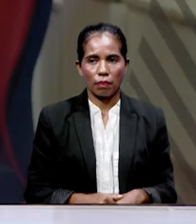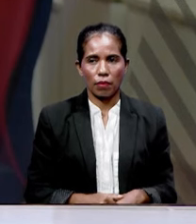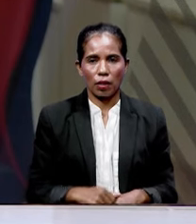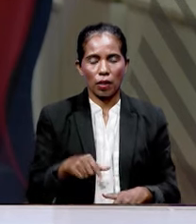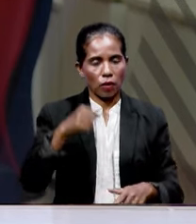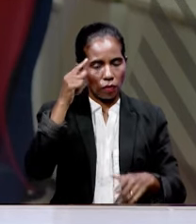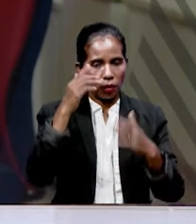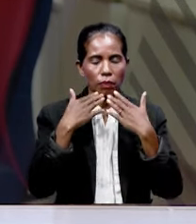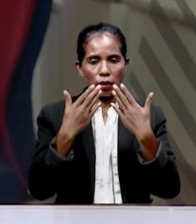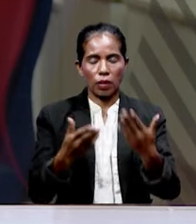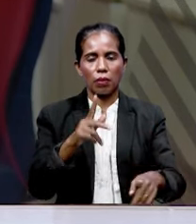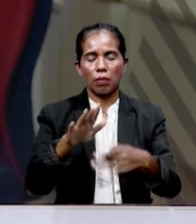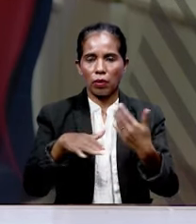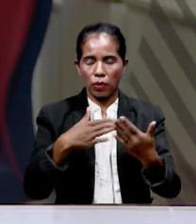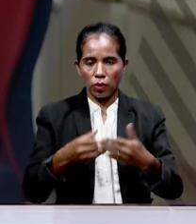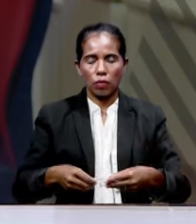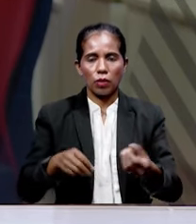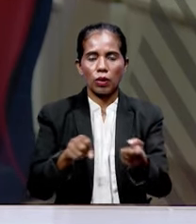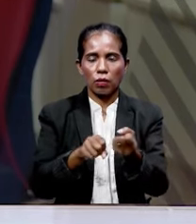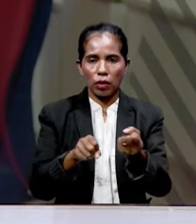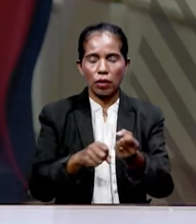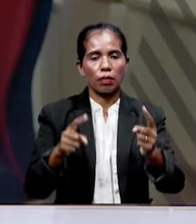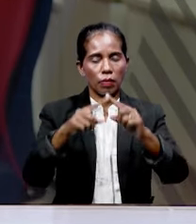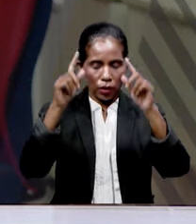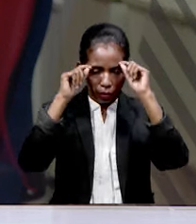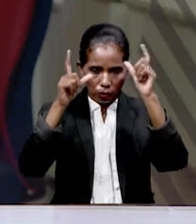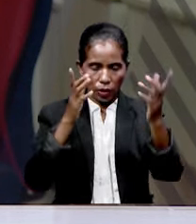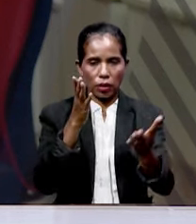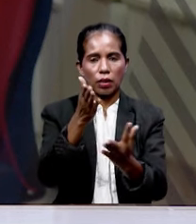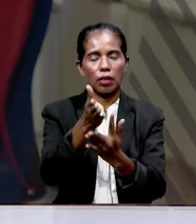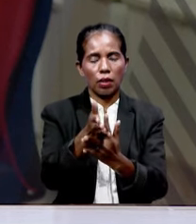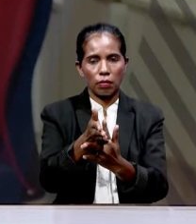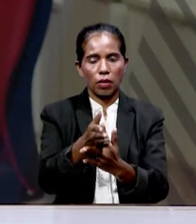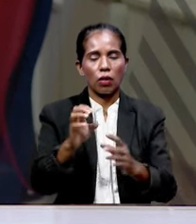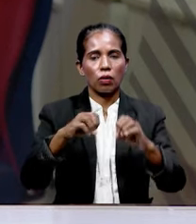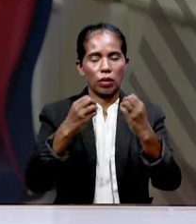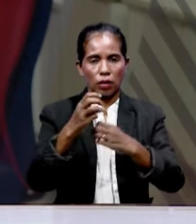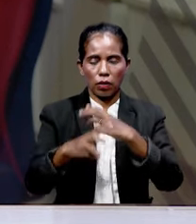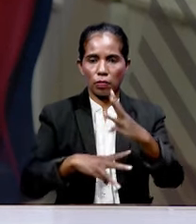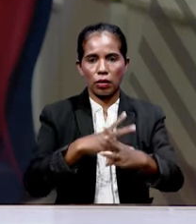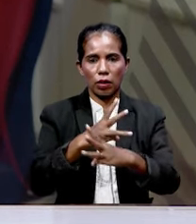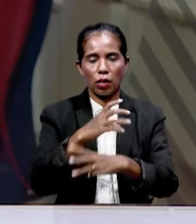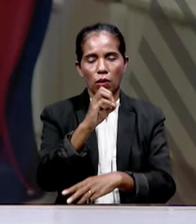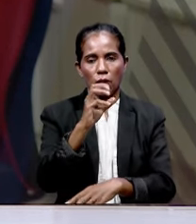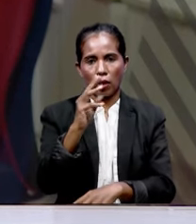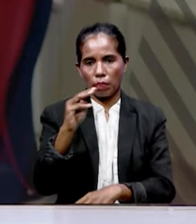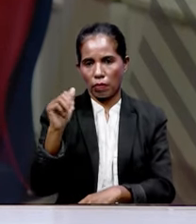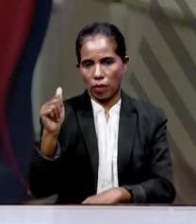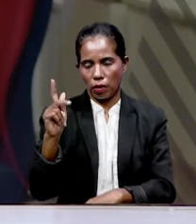Governo agradece bem a entidade Roto, NBFO, a contribuição para Timor-Leste e a adesão para a Organização Mundial do Comércio.